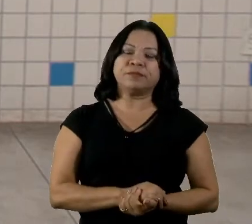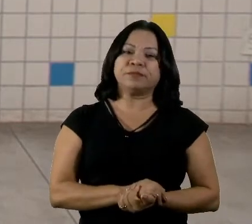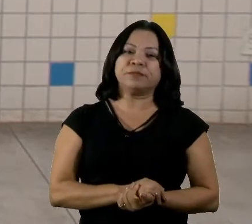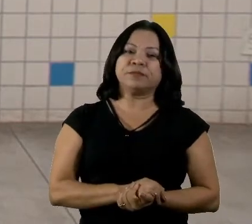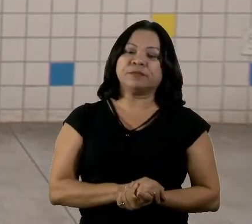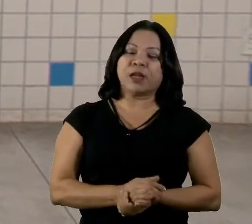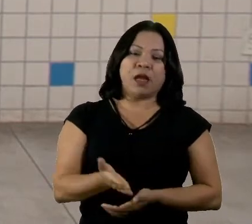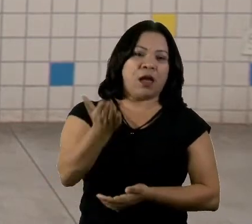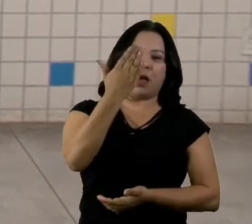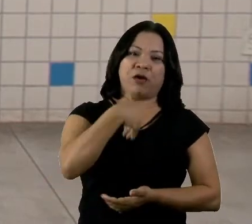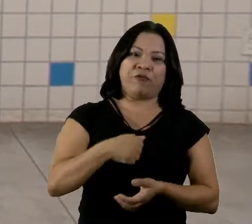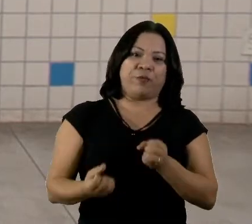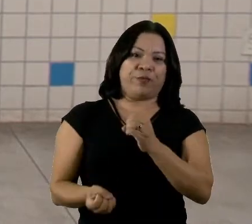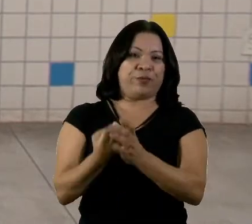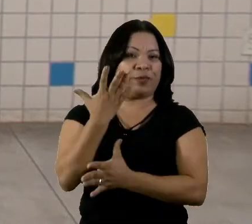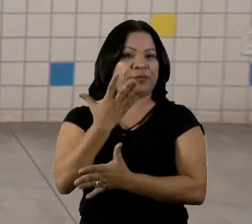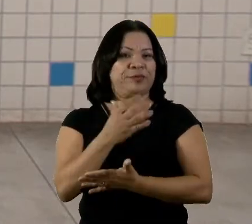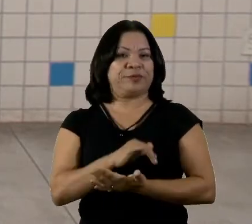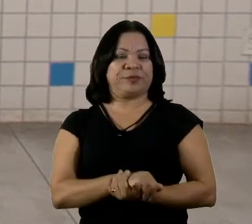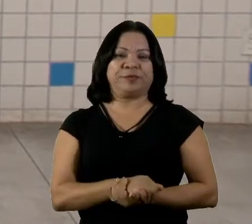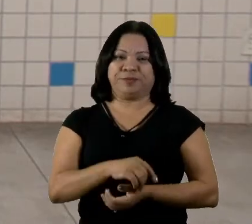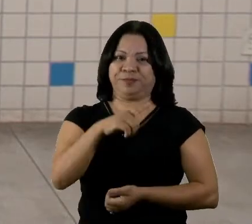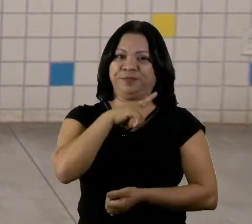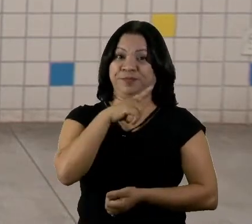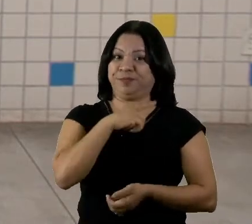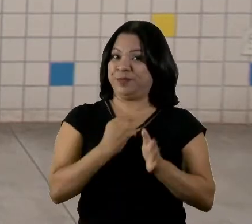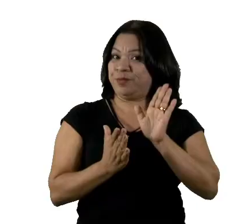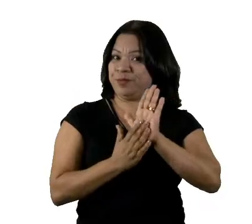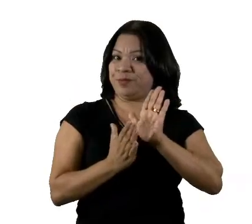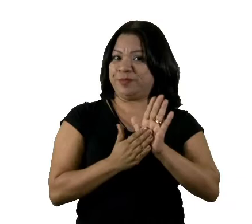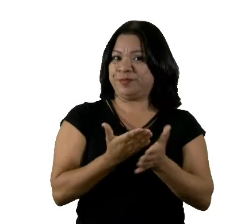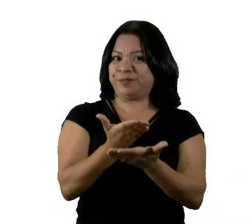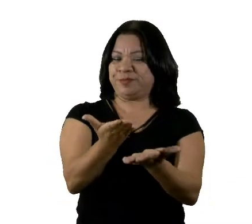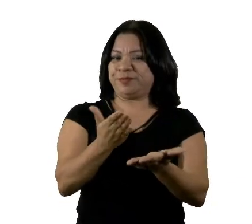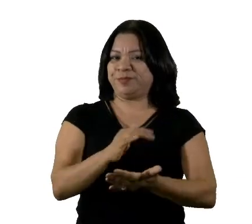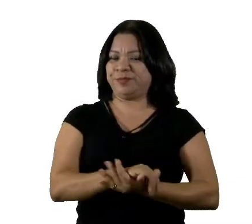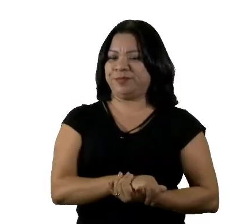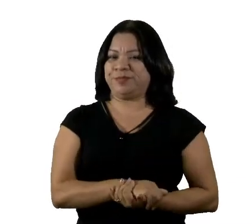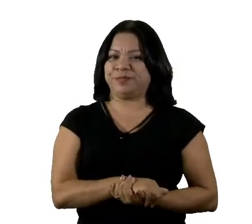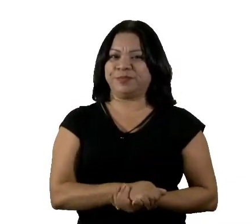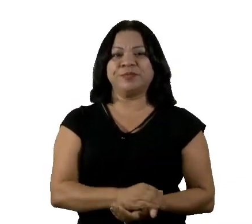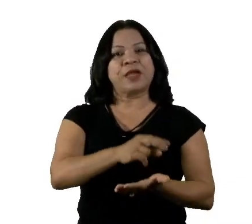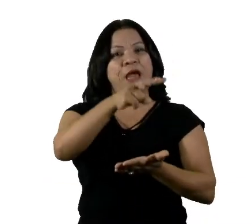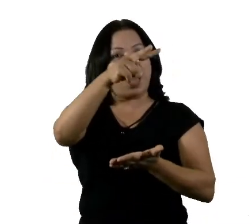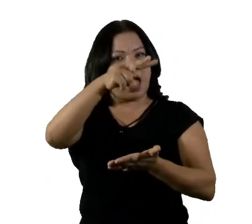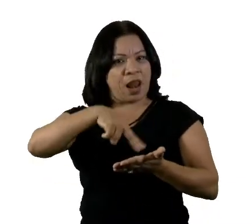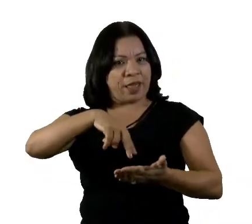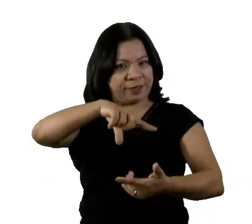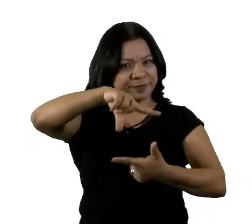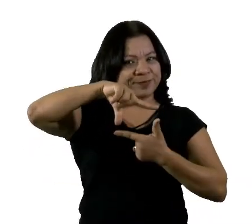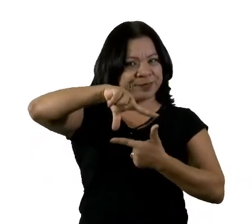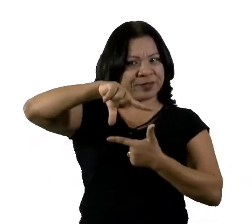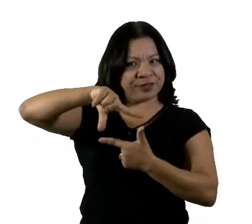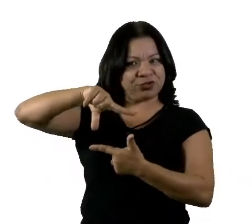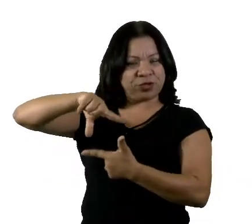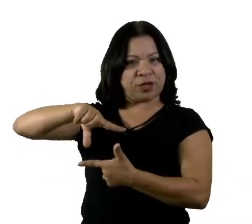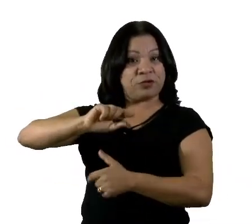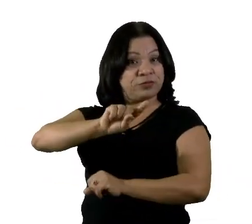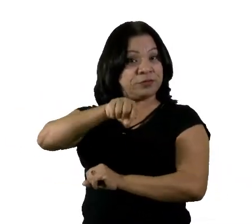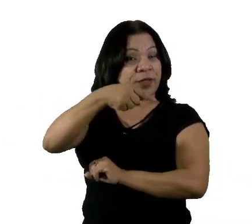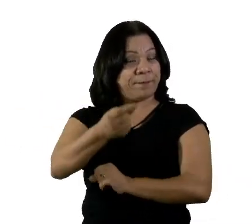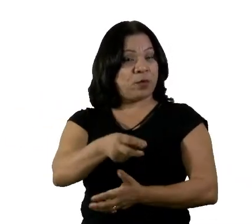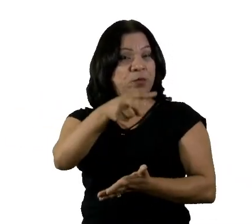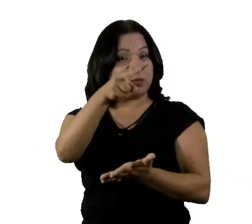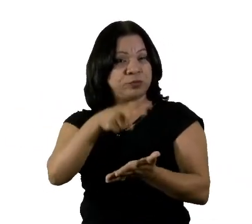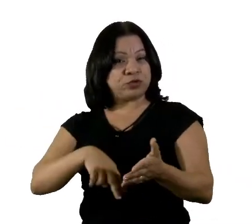Vamos para a produção? Tenho a seguinte proposta para vocês. Leia a charge a seguir e, após a leitura,